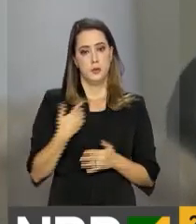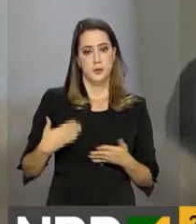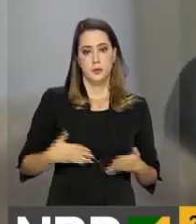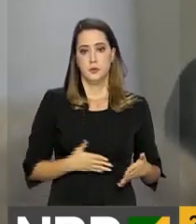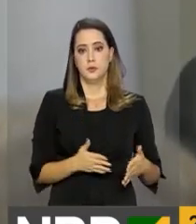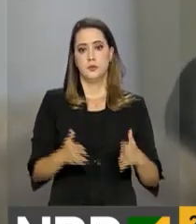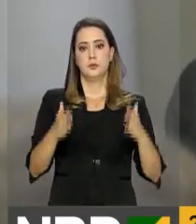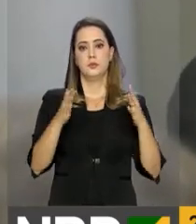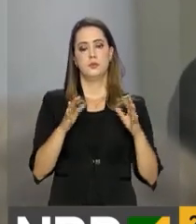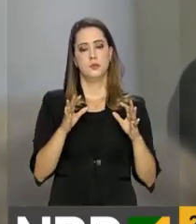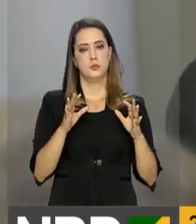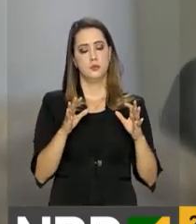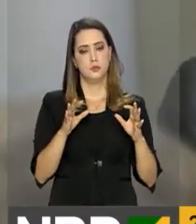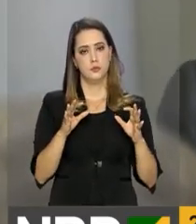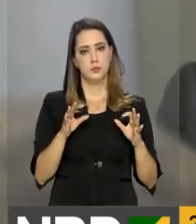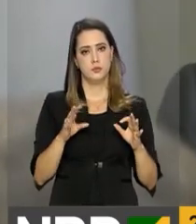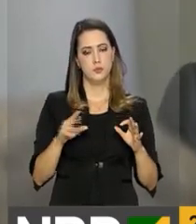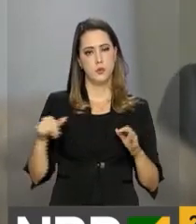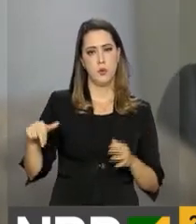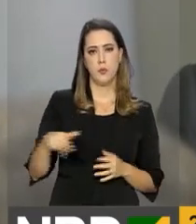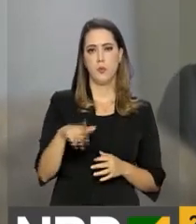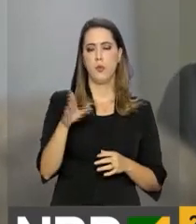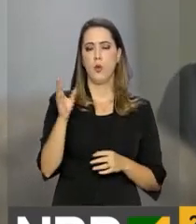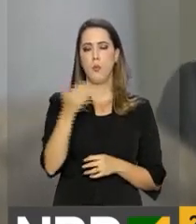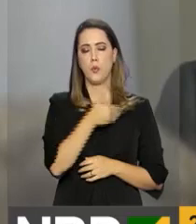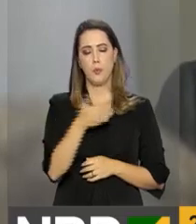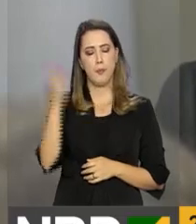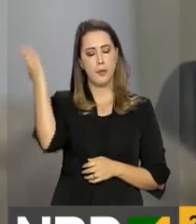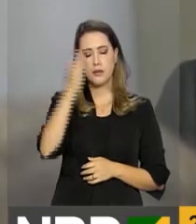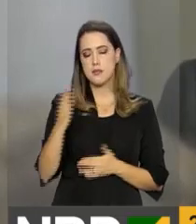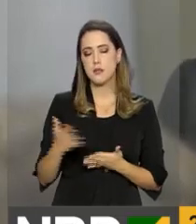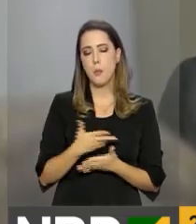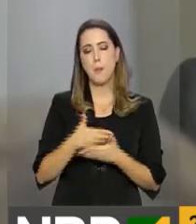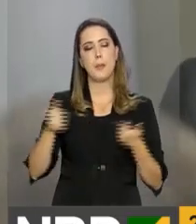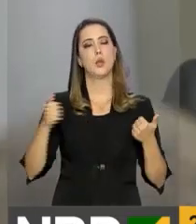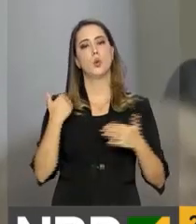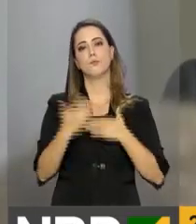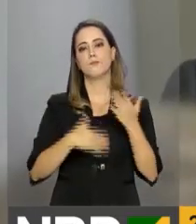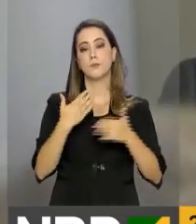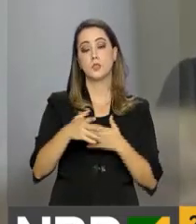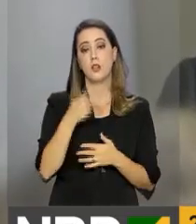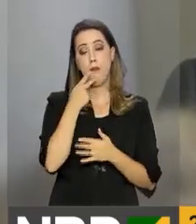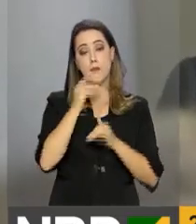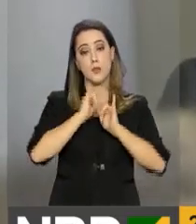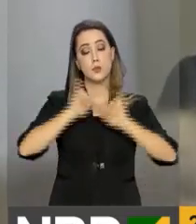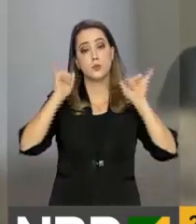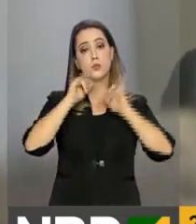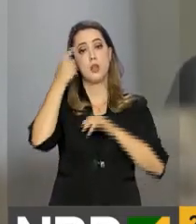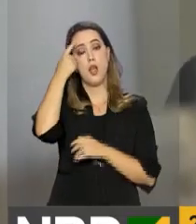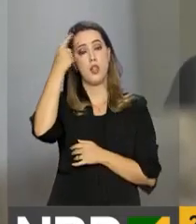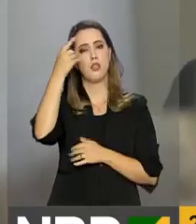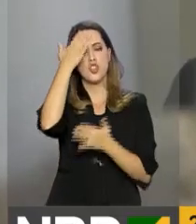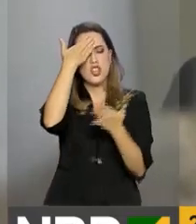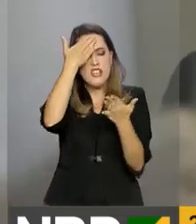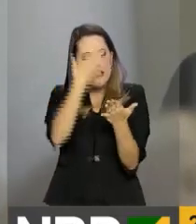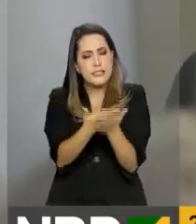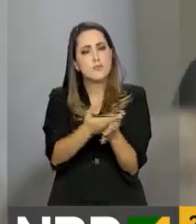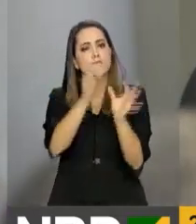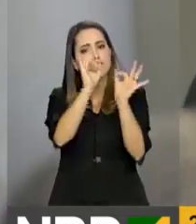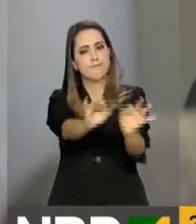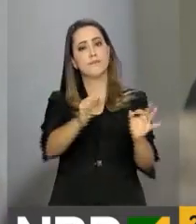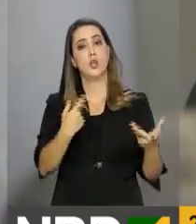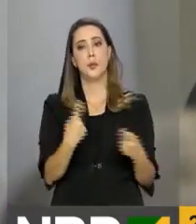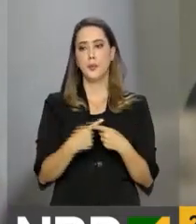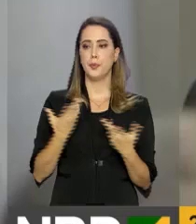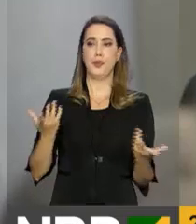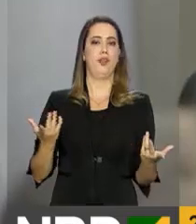caminhando para um estado muito desenvolvido. E eu tenho muito pregado a ideia do otimismo, né? Porque eu não